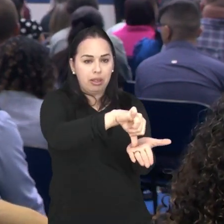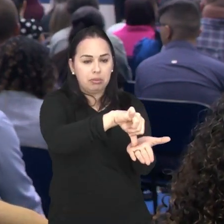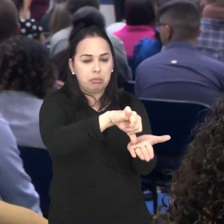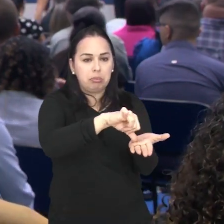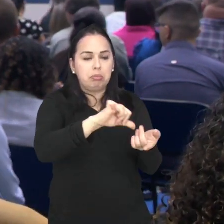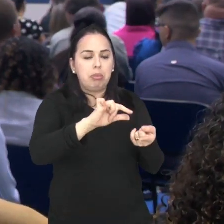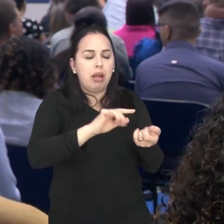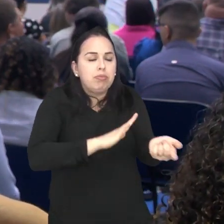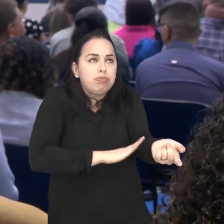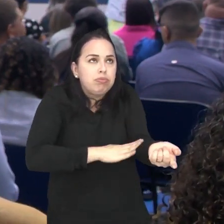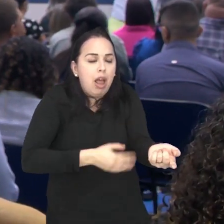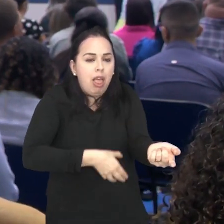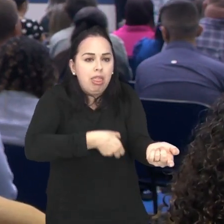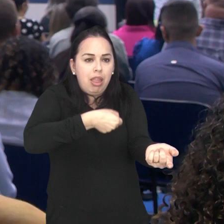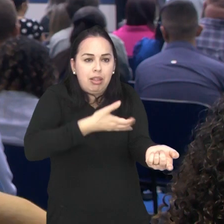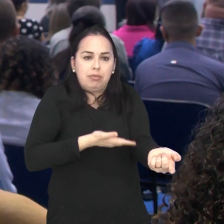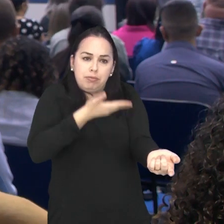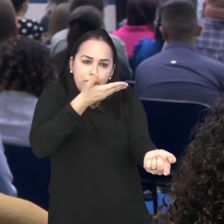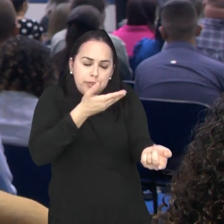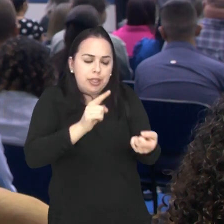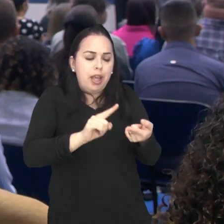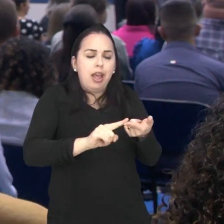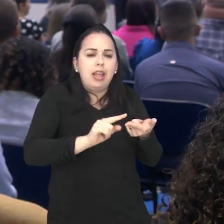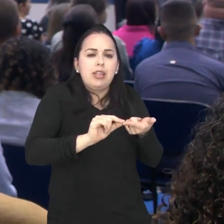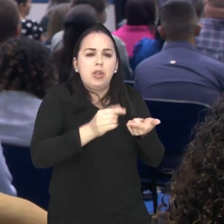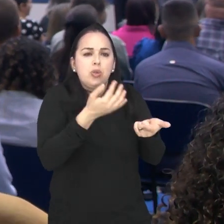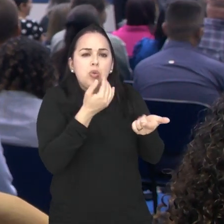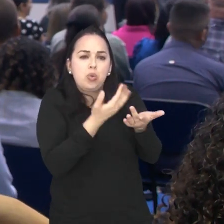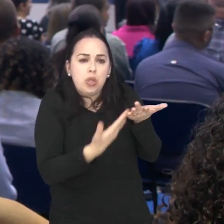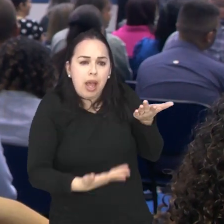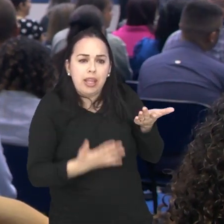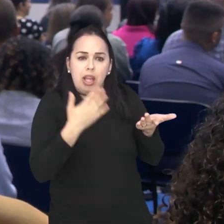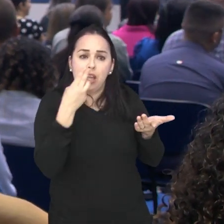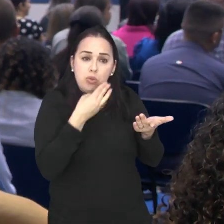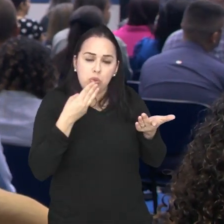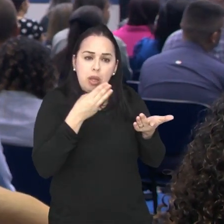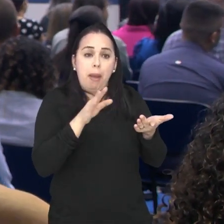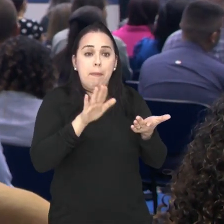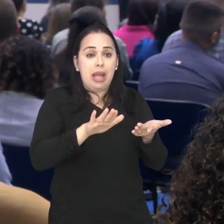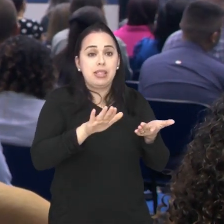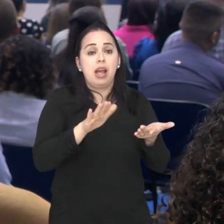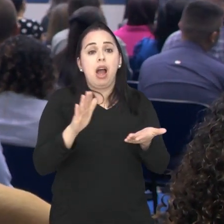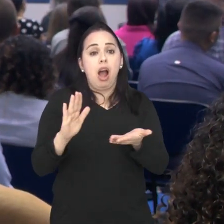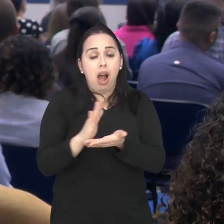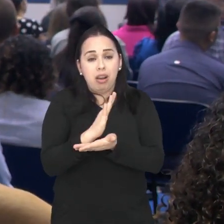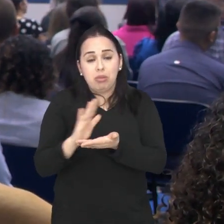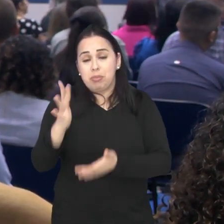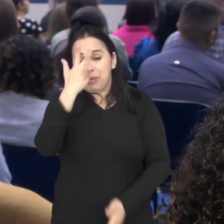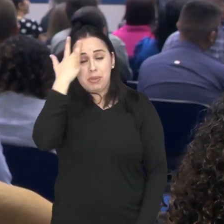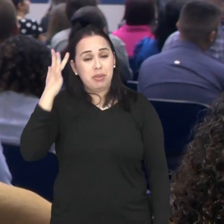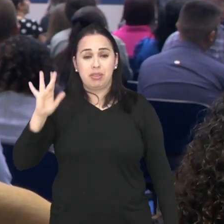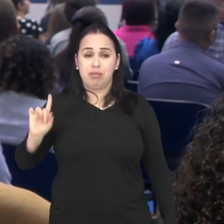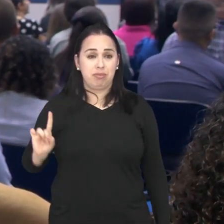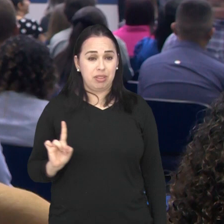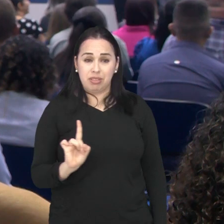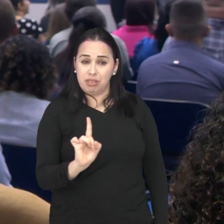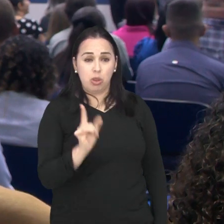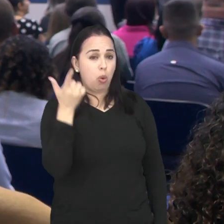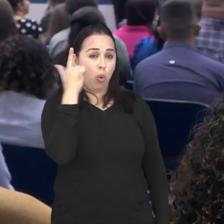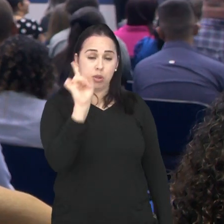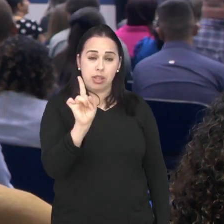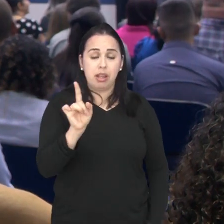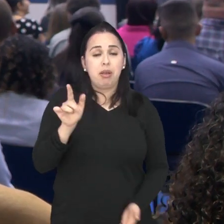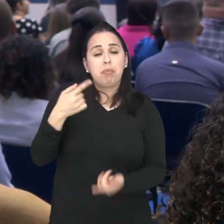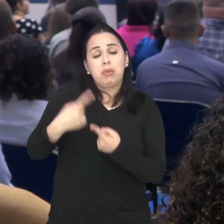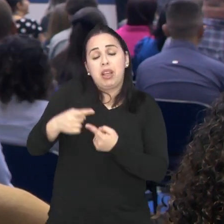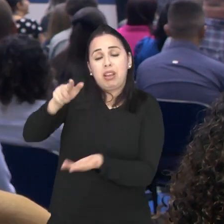de Saúde, para verificar a sua pressão arterial, ver como está a sua glicemia. E sendo que alguns, eles têm essa